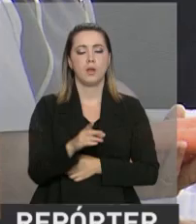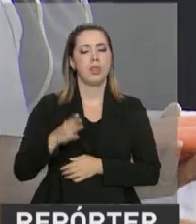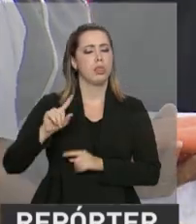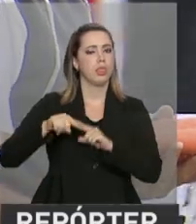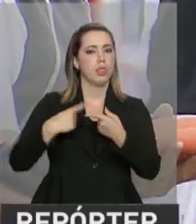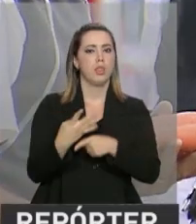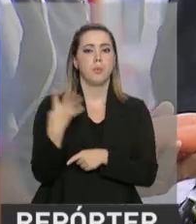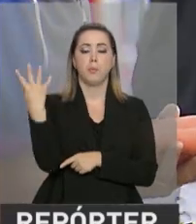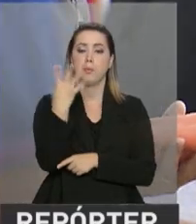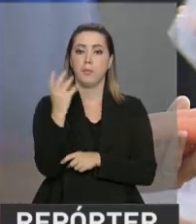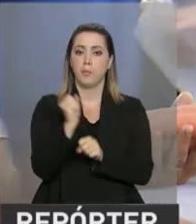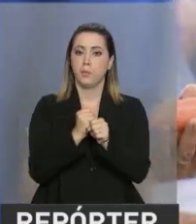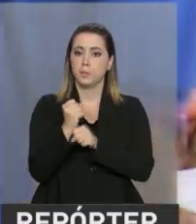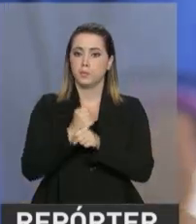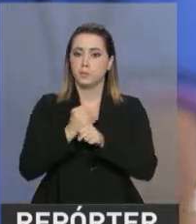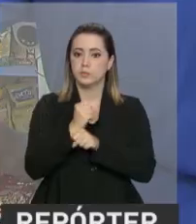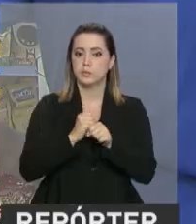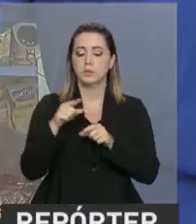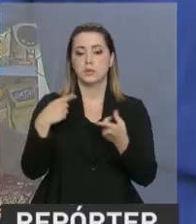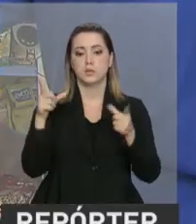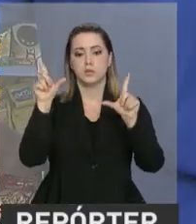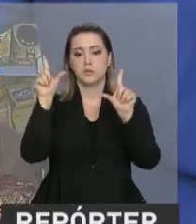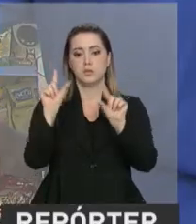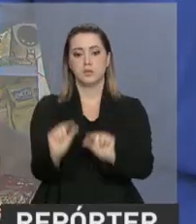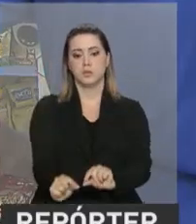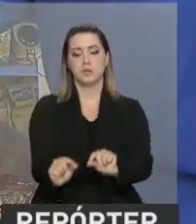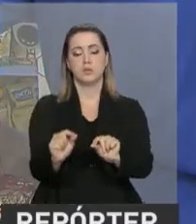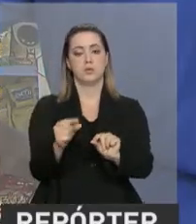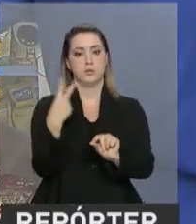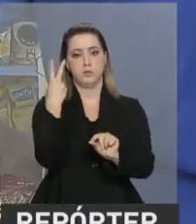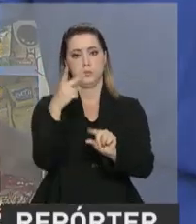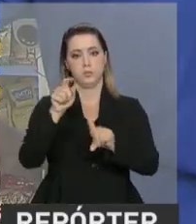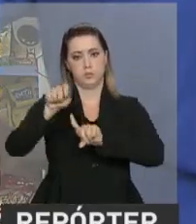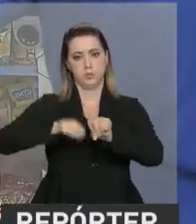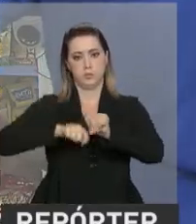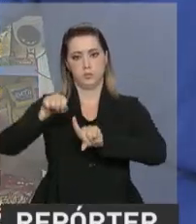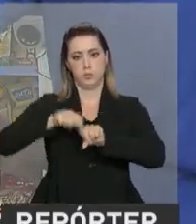altas, o Banco Central reduziu por 2 meses seguidos os juros básicos da economia.